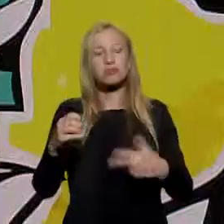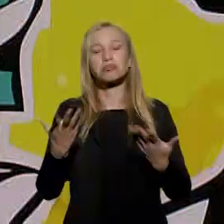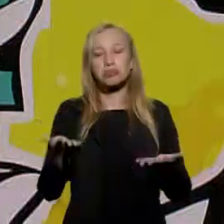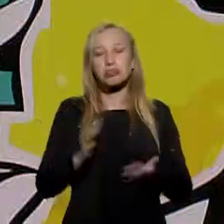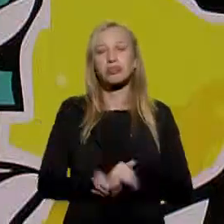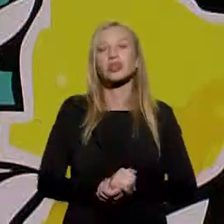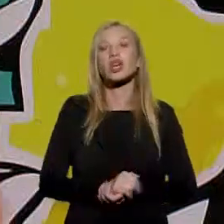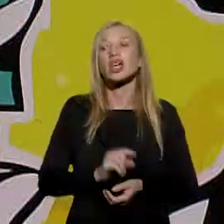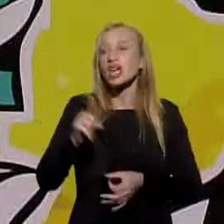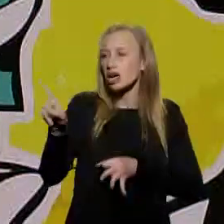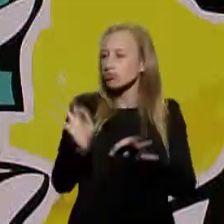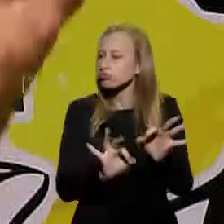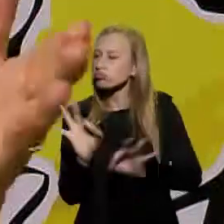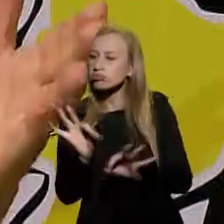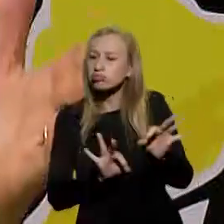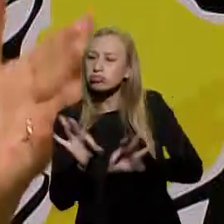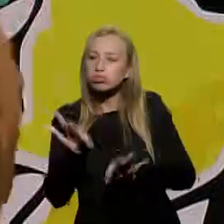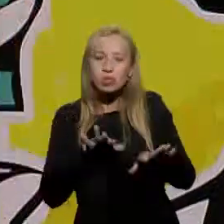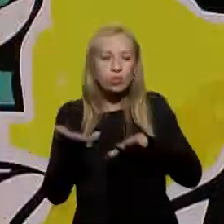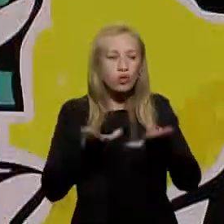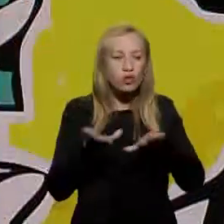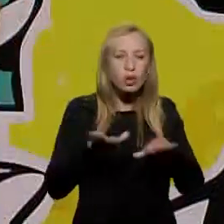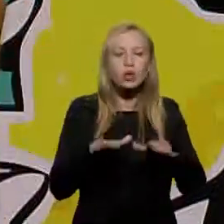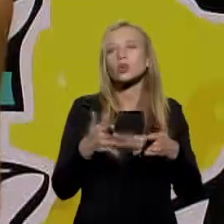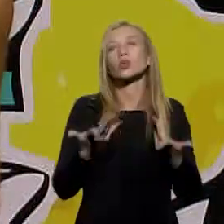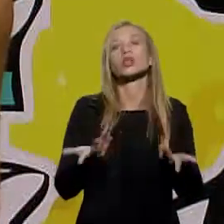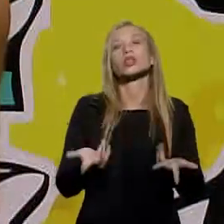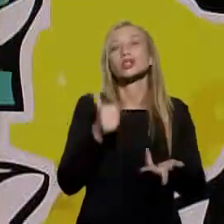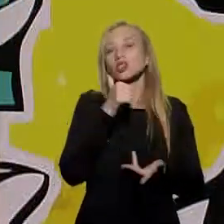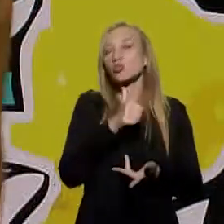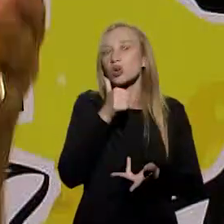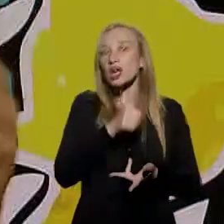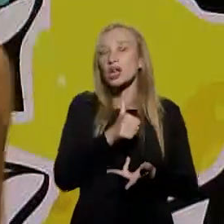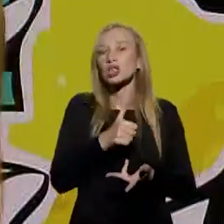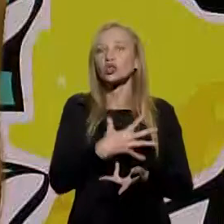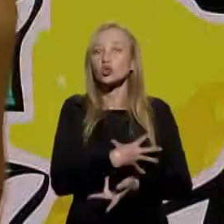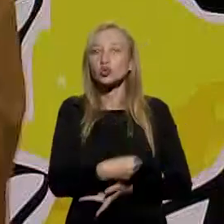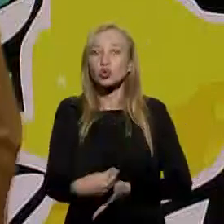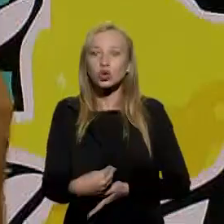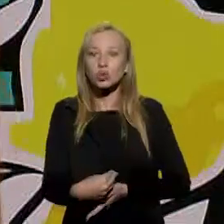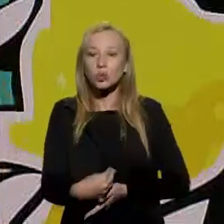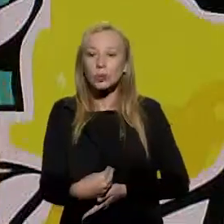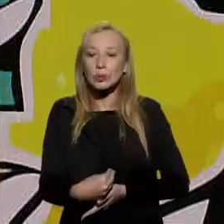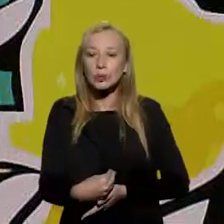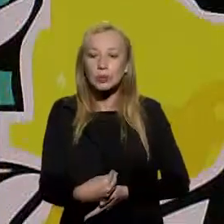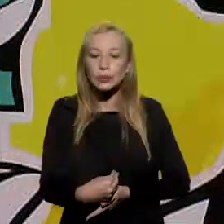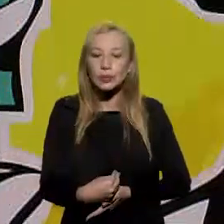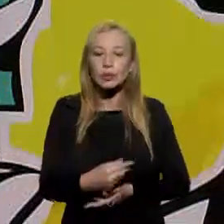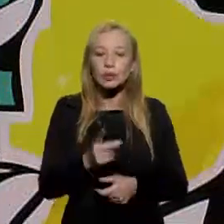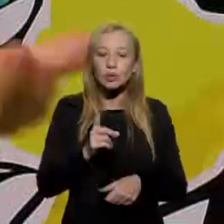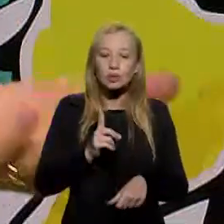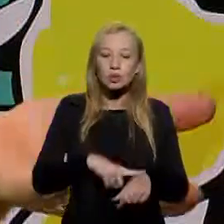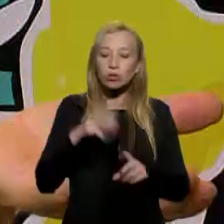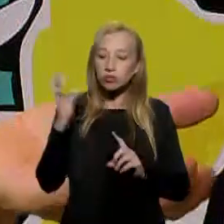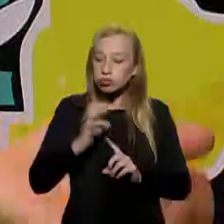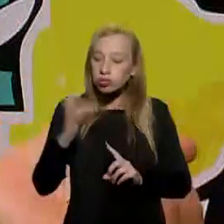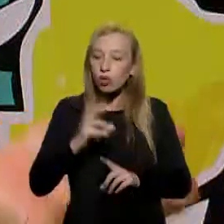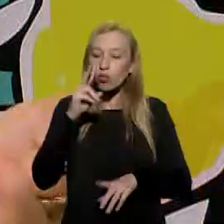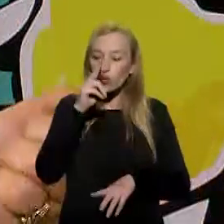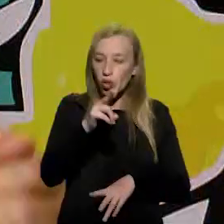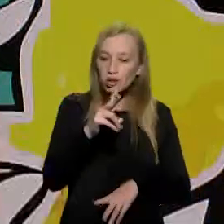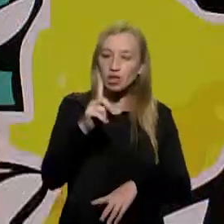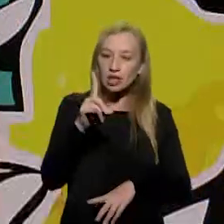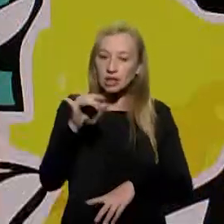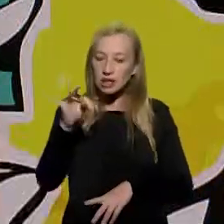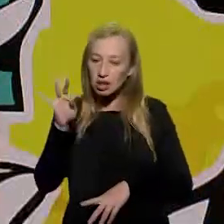e ela organizava o movimento dos das mulheres e dos filhos numa época uma repressão muito forte